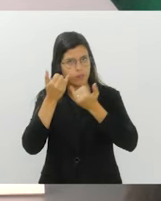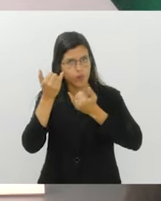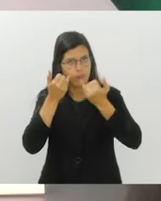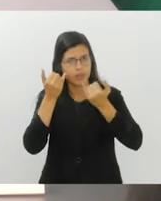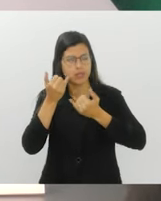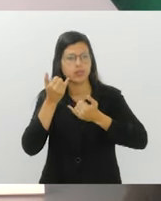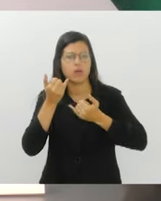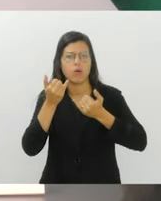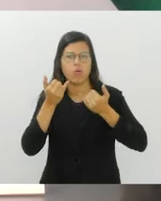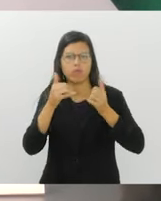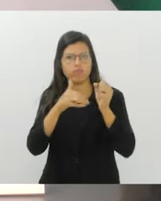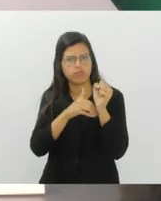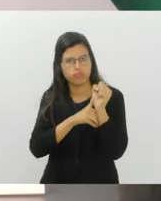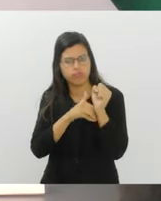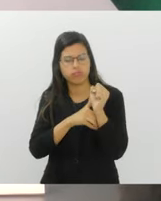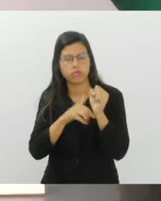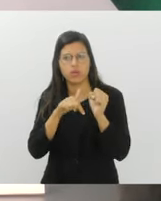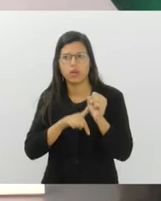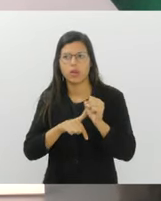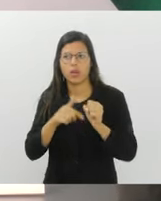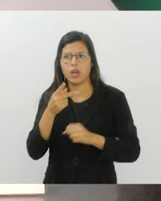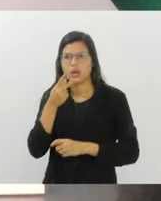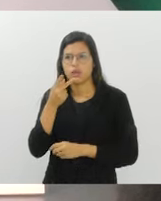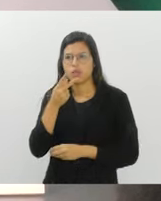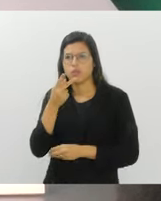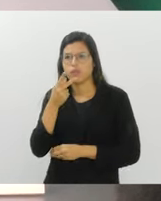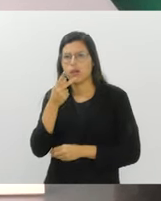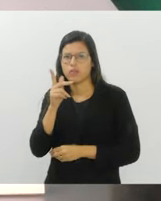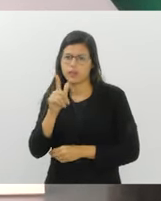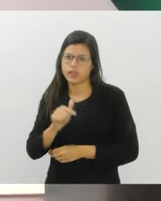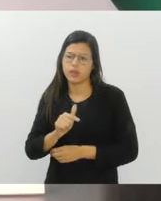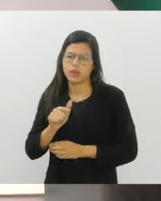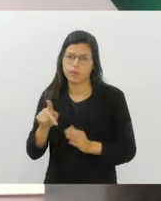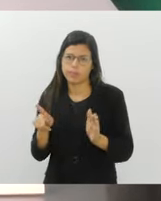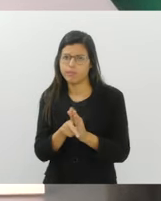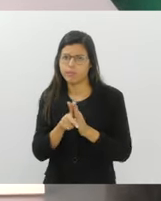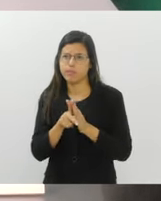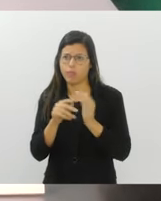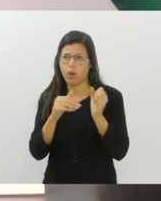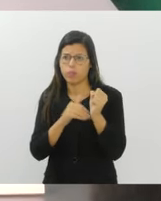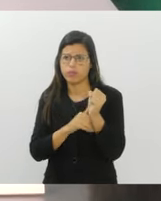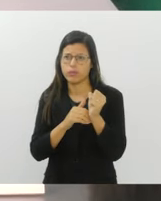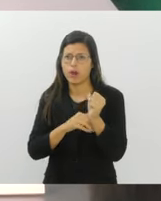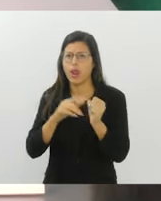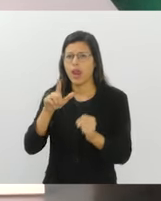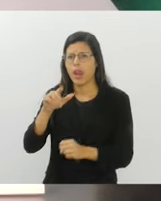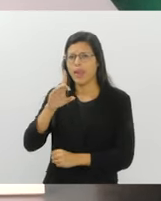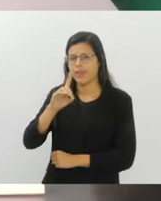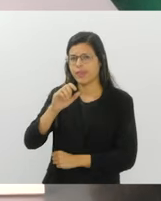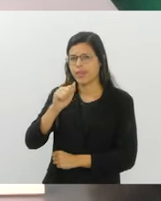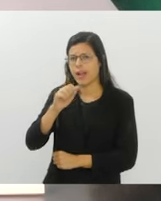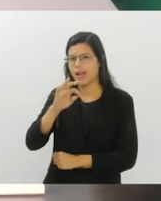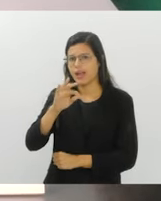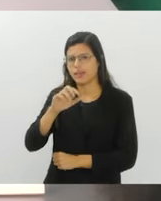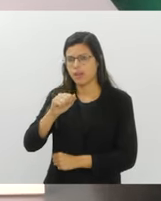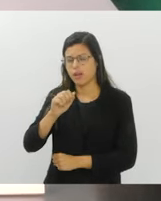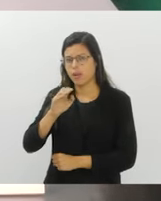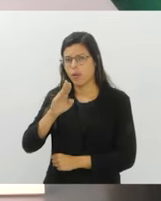internas, que eles, a gente chama de data book, mas eles já mandaram um data book para a gente, e quando a gente foi analisar não